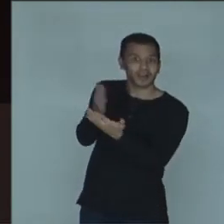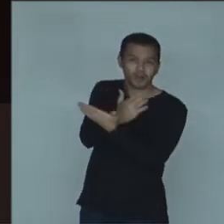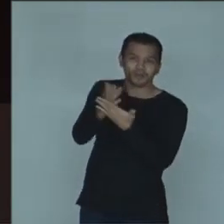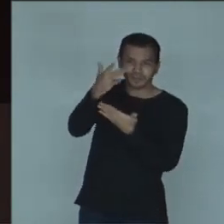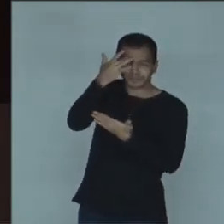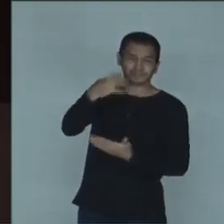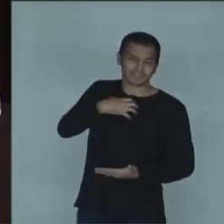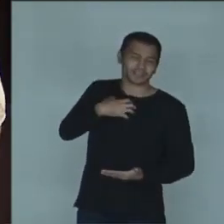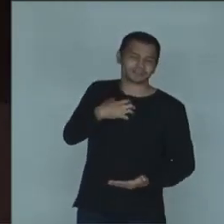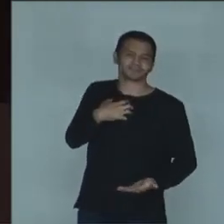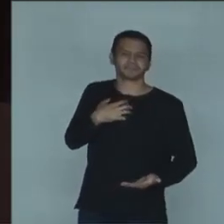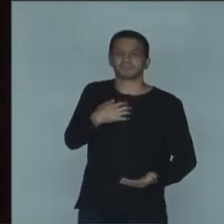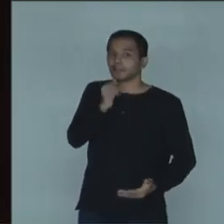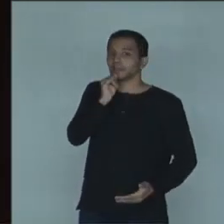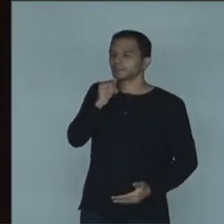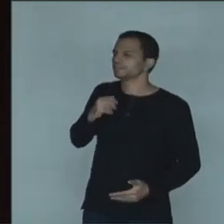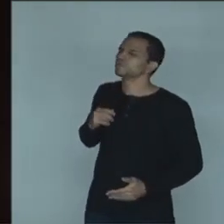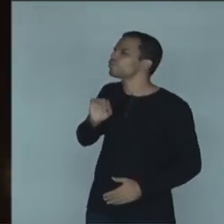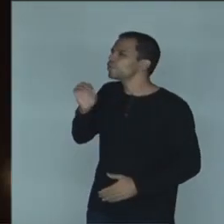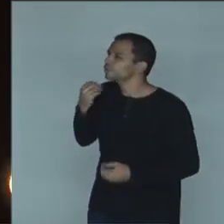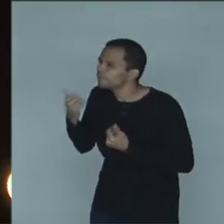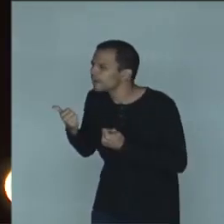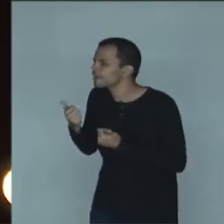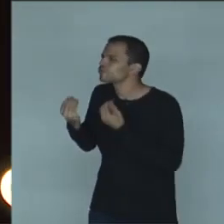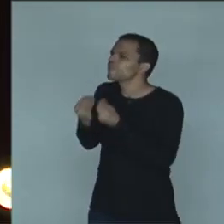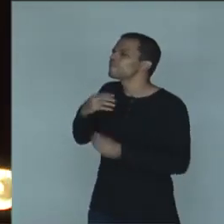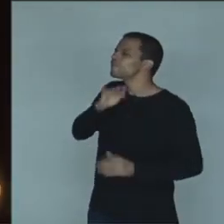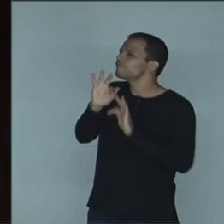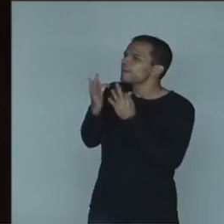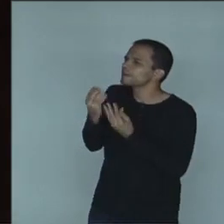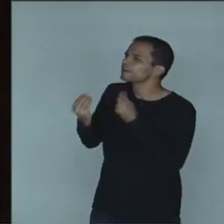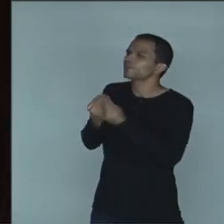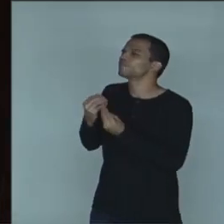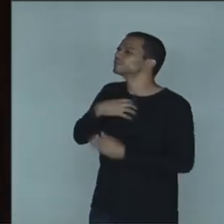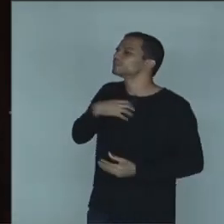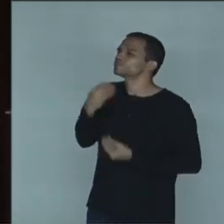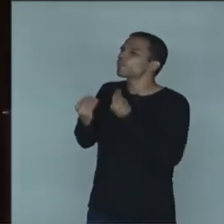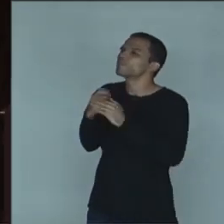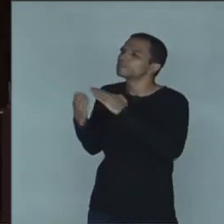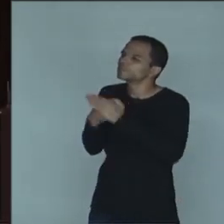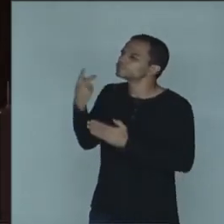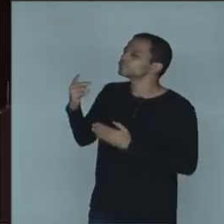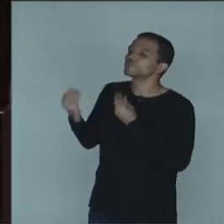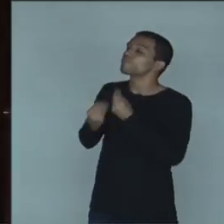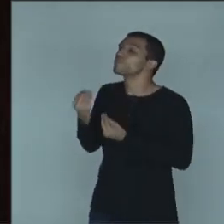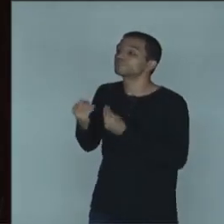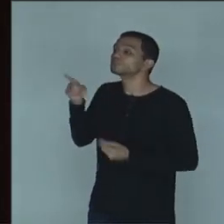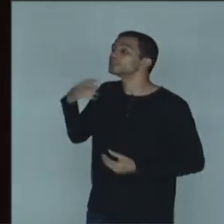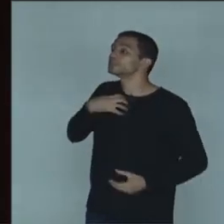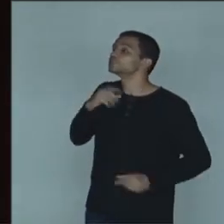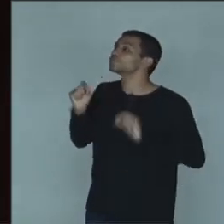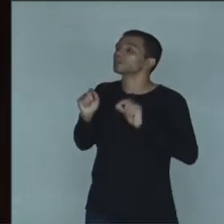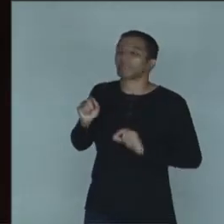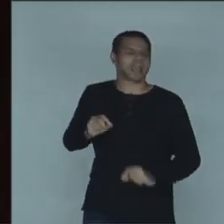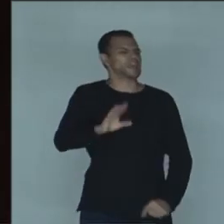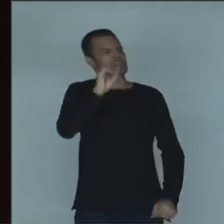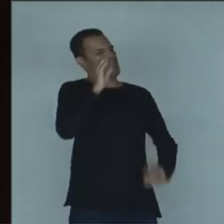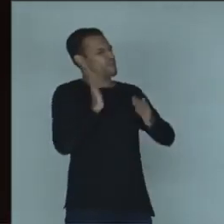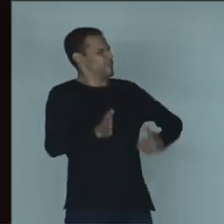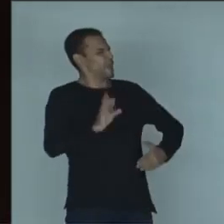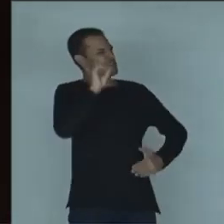aí você fala assim como é que tá a família como é que tá a sua vida como é que tá a sua empresa Deus é fiel